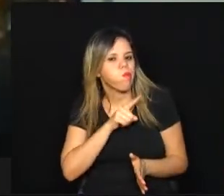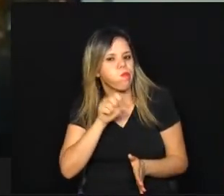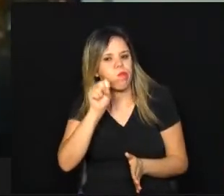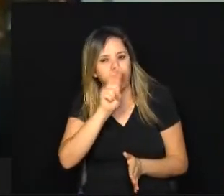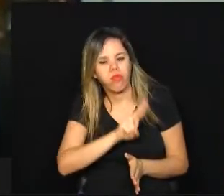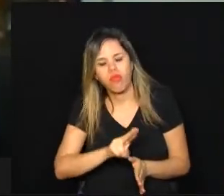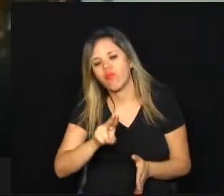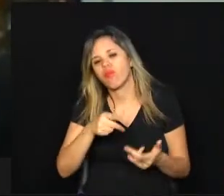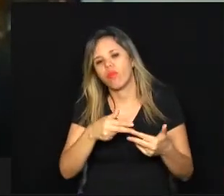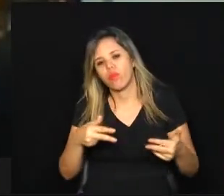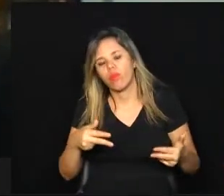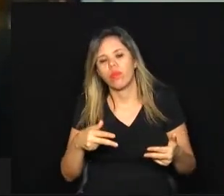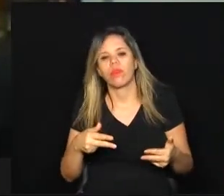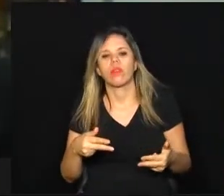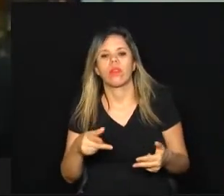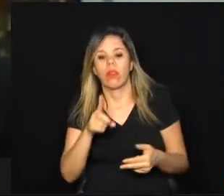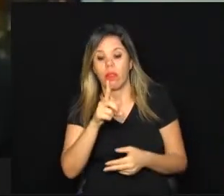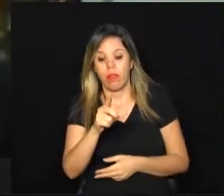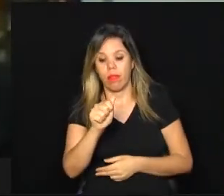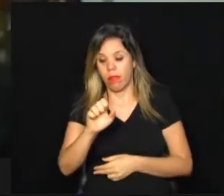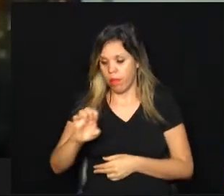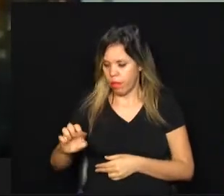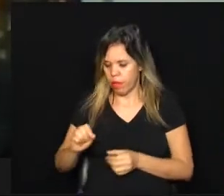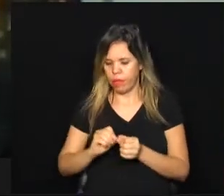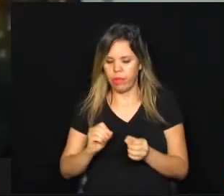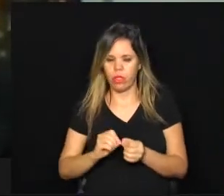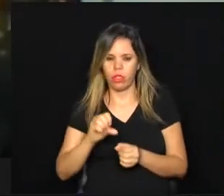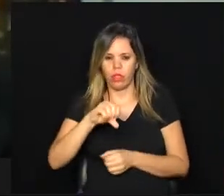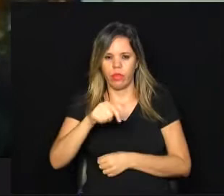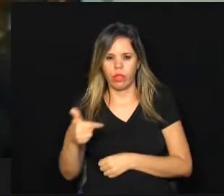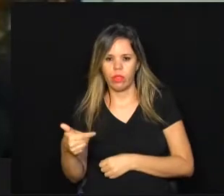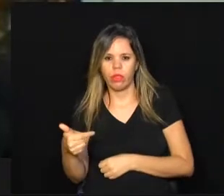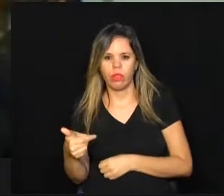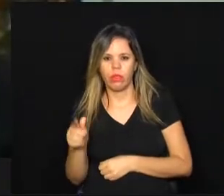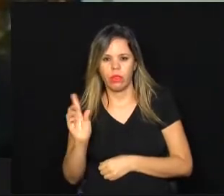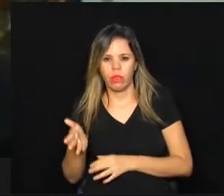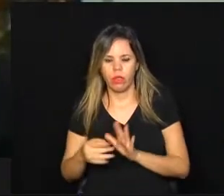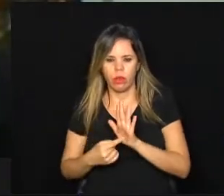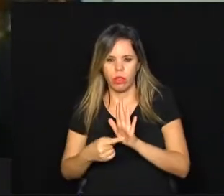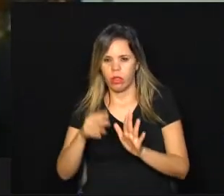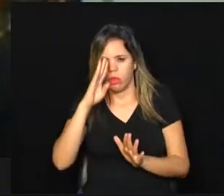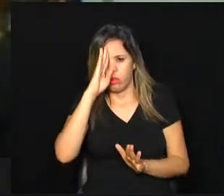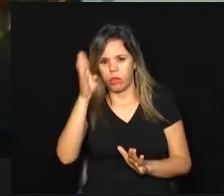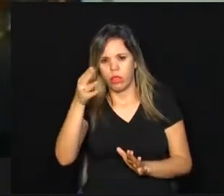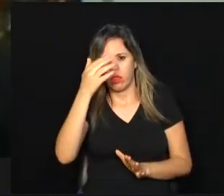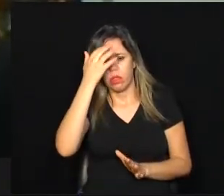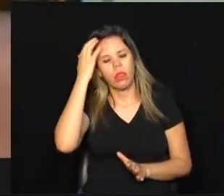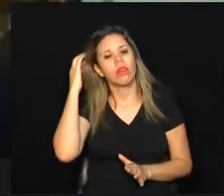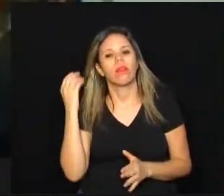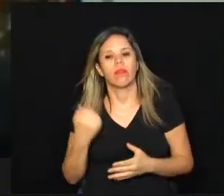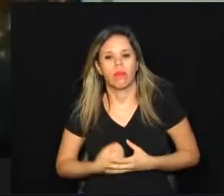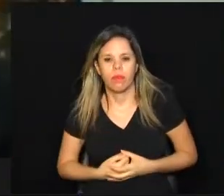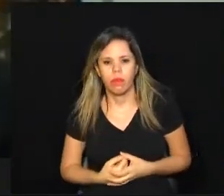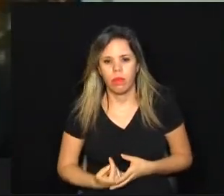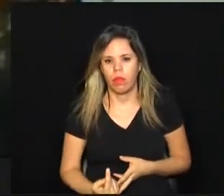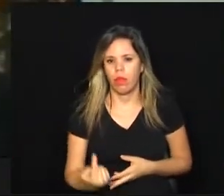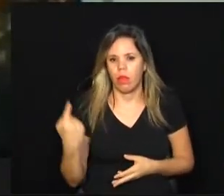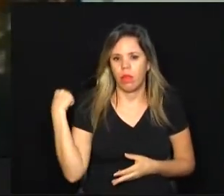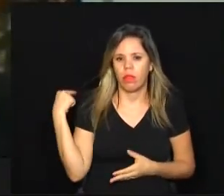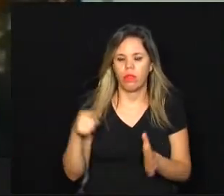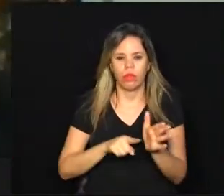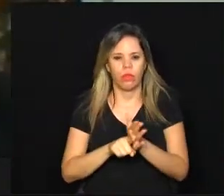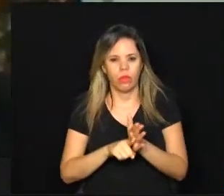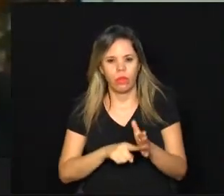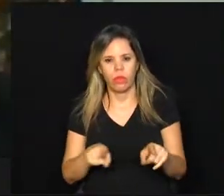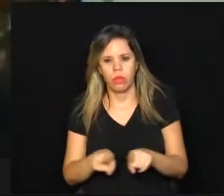o consórcio e o DAE fizeram em 92, já eram apontados como prioritários. Naquela ocasião, estudava-se